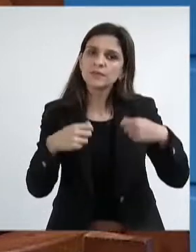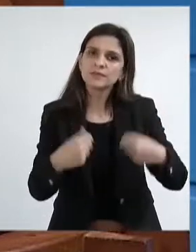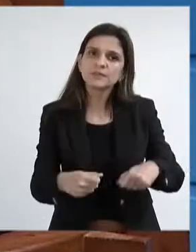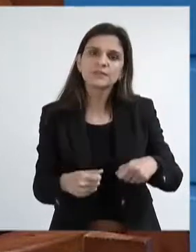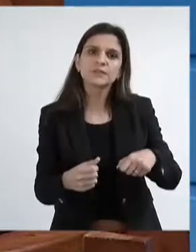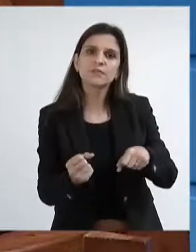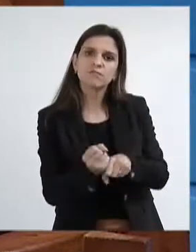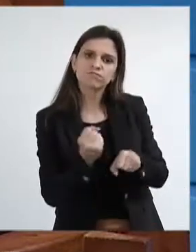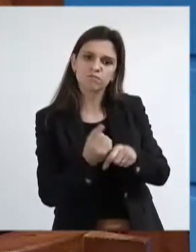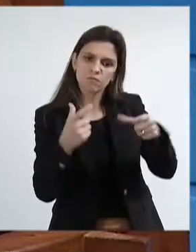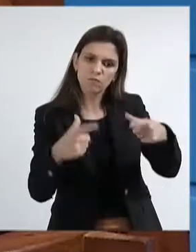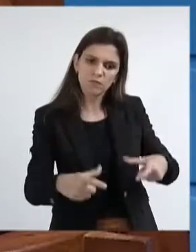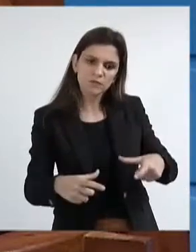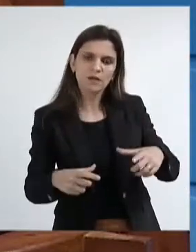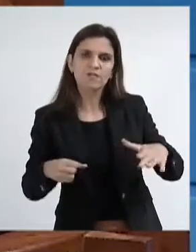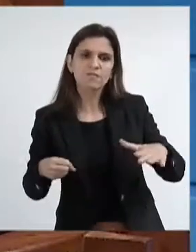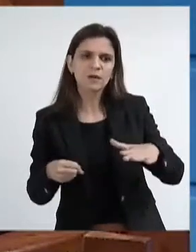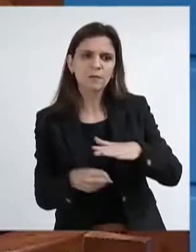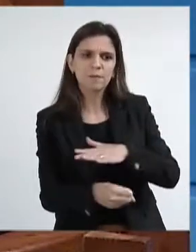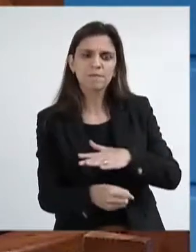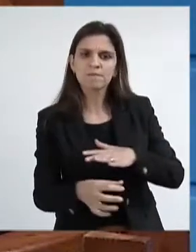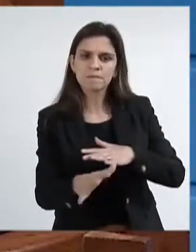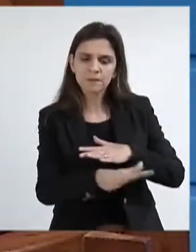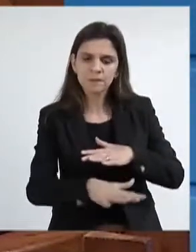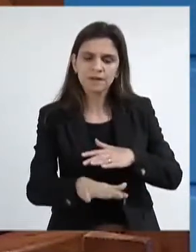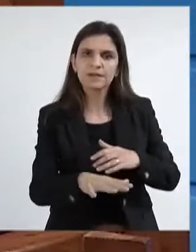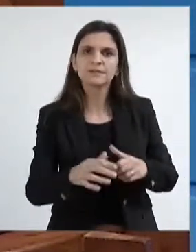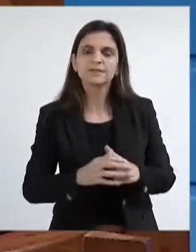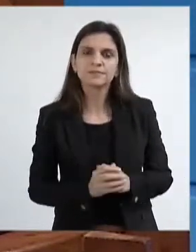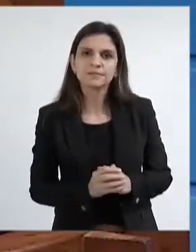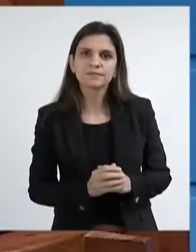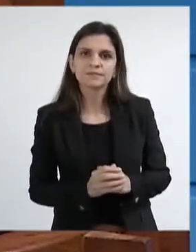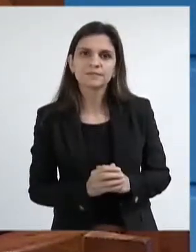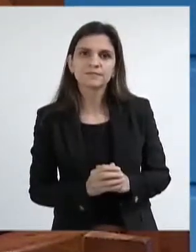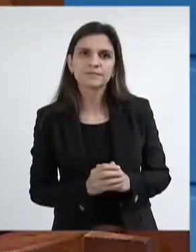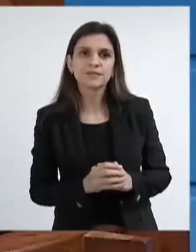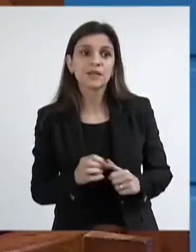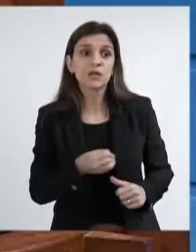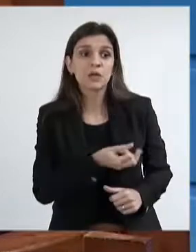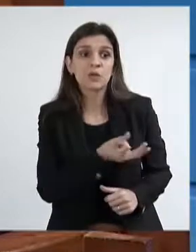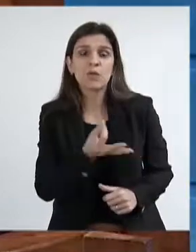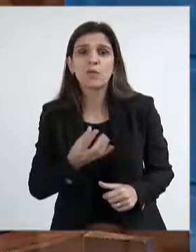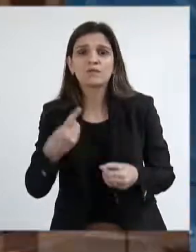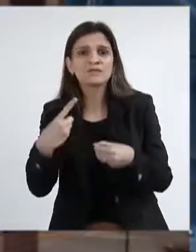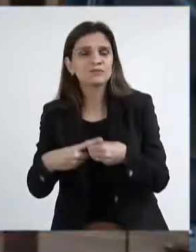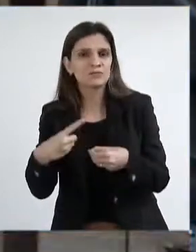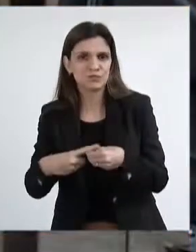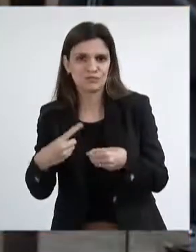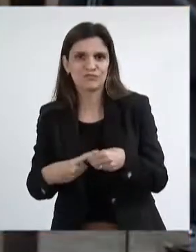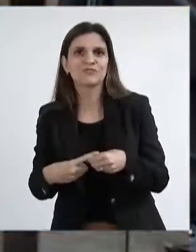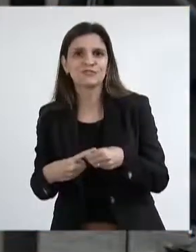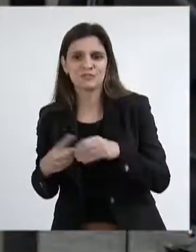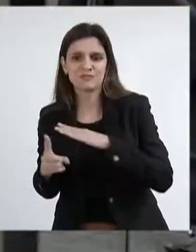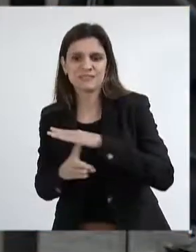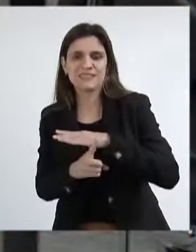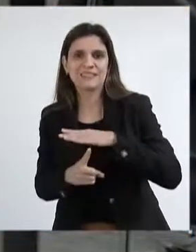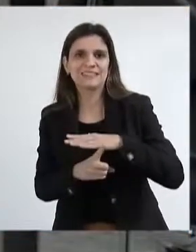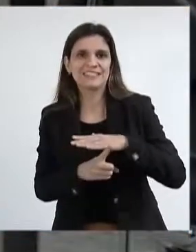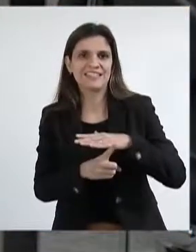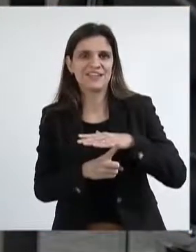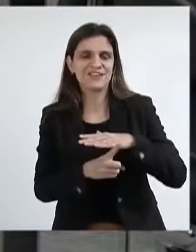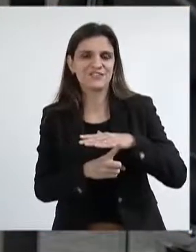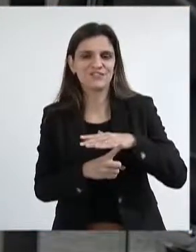e precisa desse atendimento. Dourados, o senhor sabe disso, atende quantos municípios Dourados atende em volta? 33